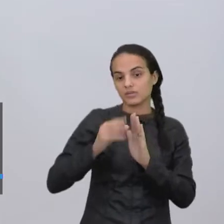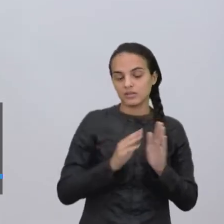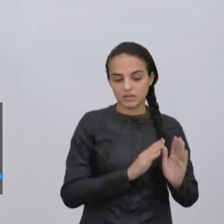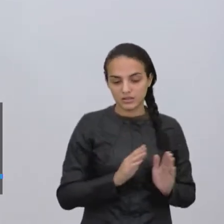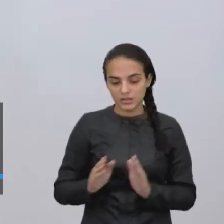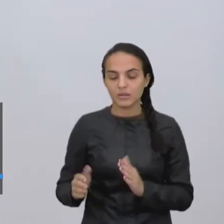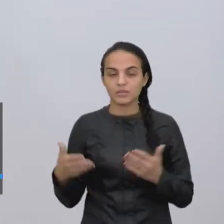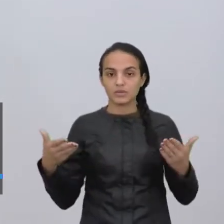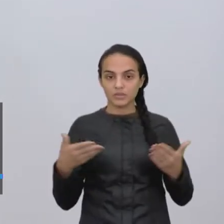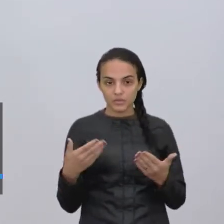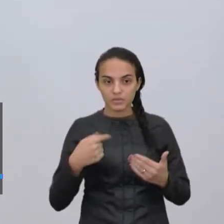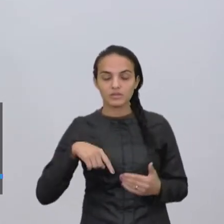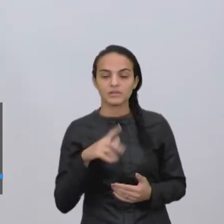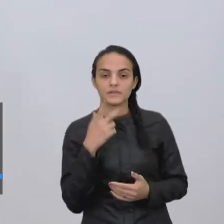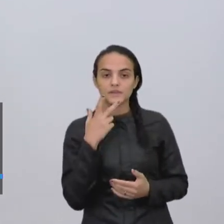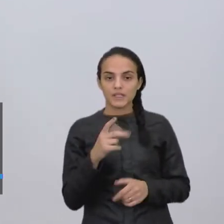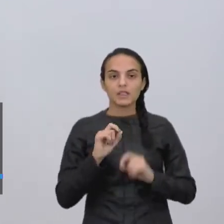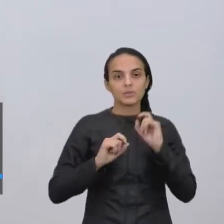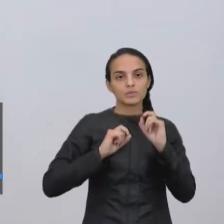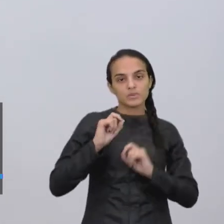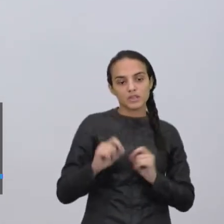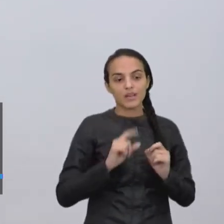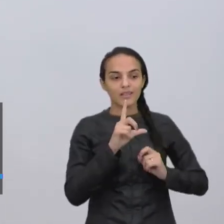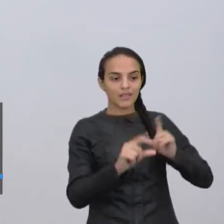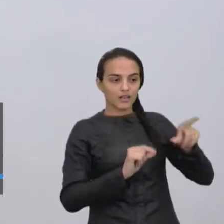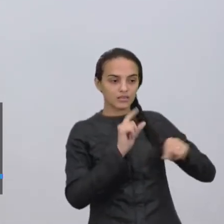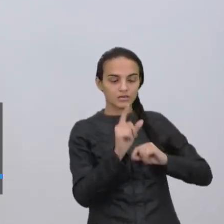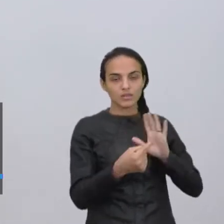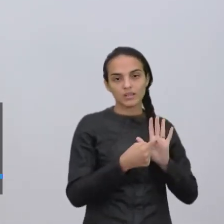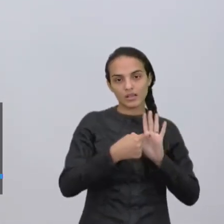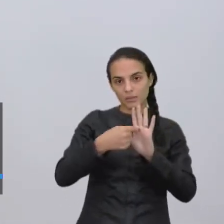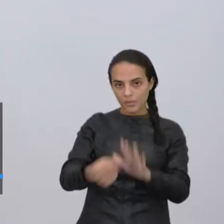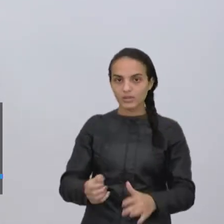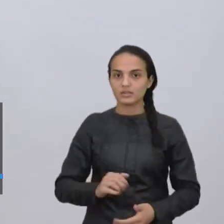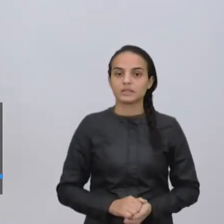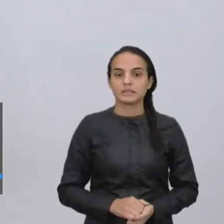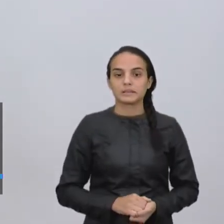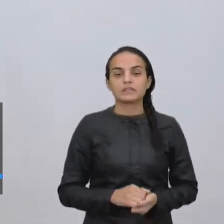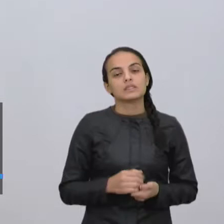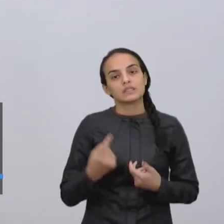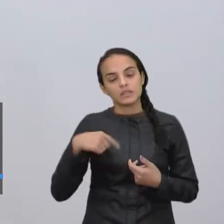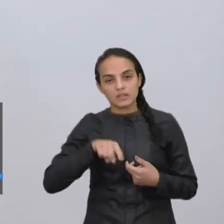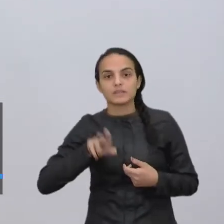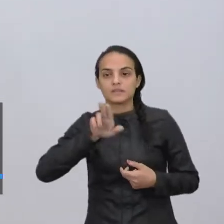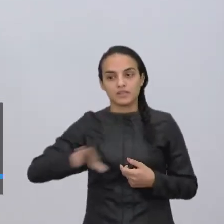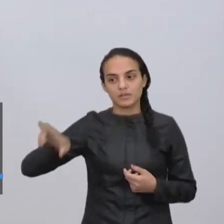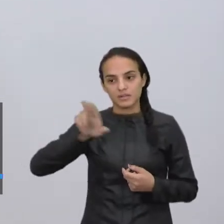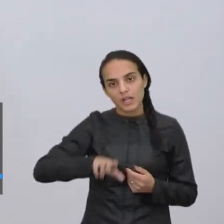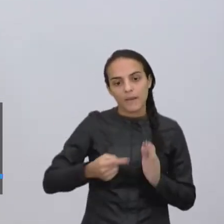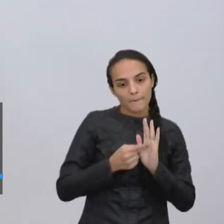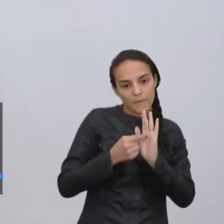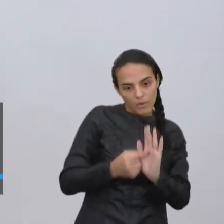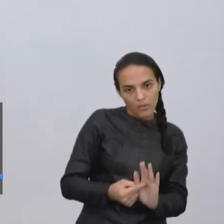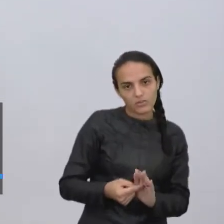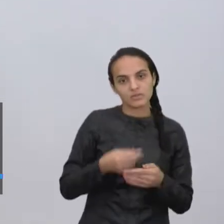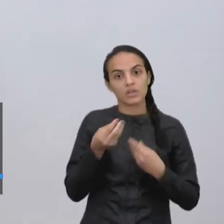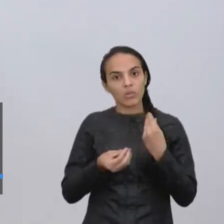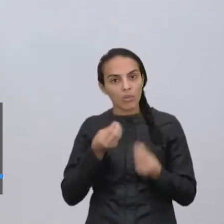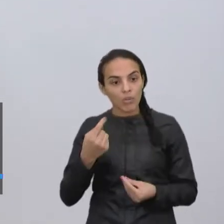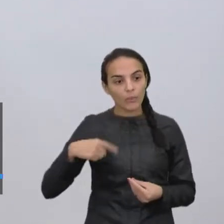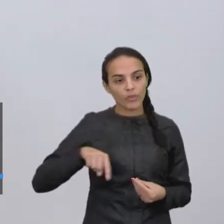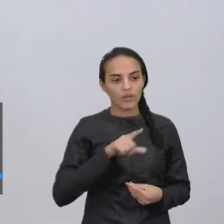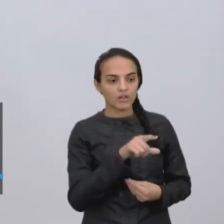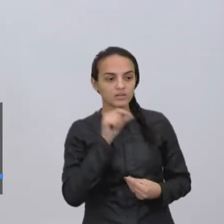hoje a gente vai falar um pouquinho do quê? Da escolha dessa amostra. Então a gente vai usar censo, a gente vai usar amostra, como que a gente escolhe, tem